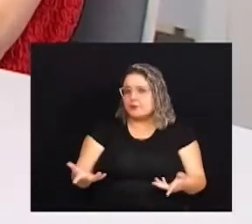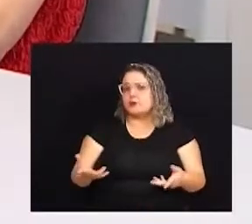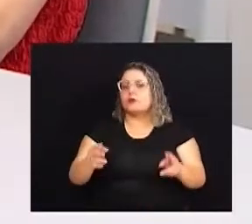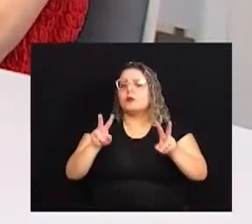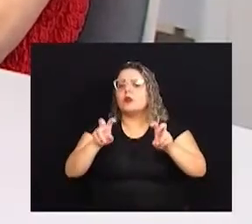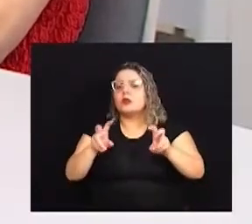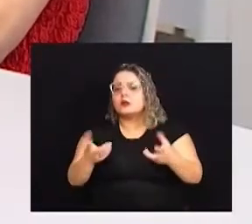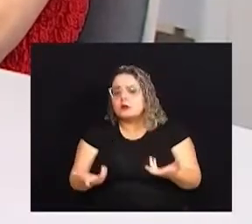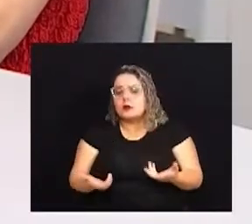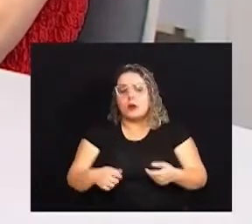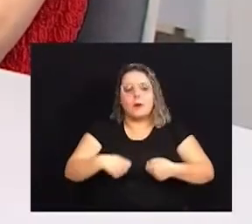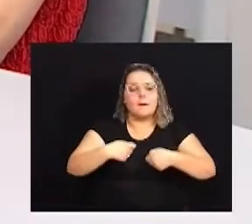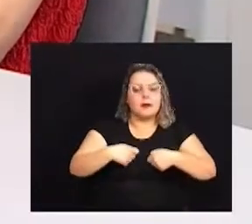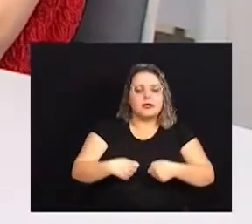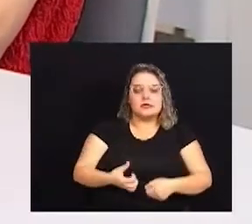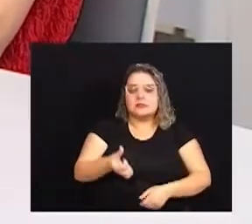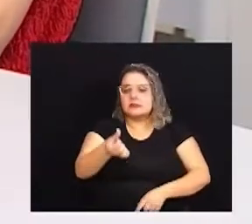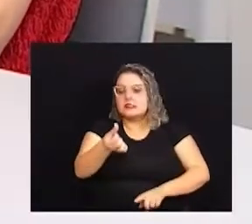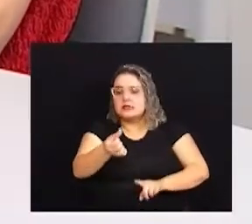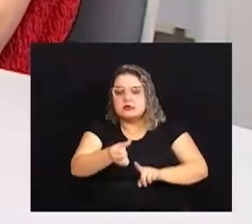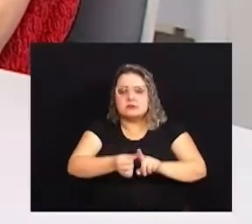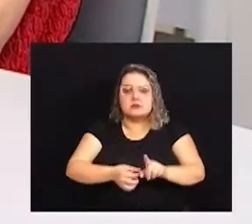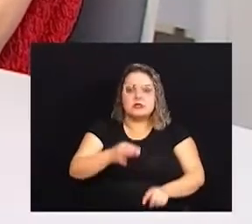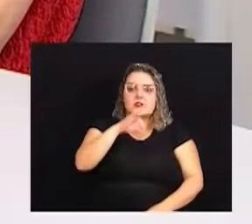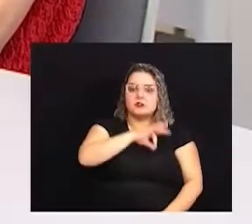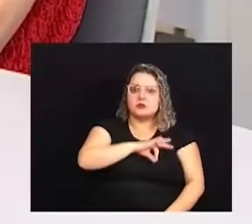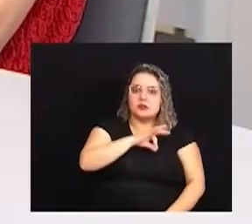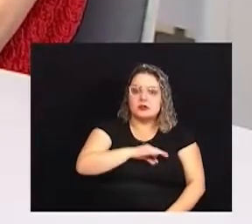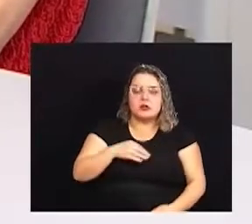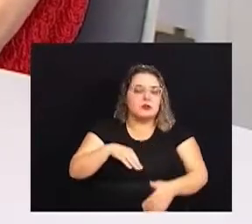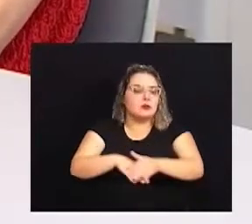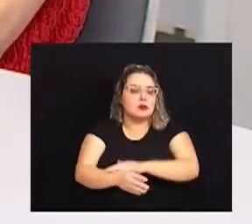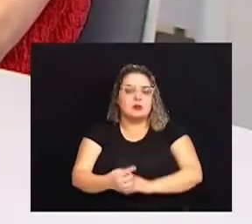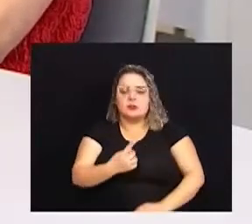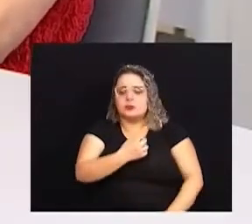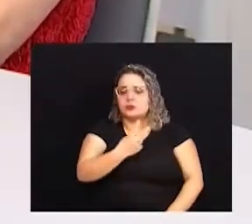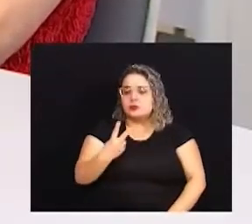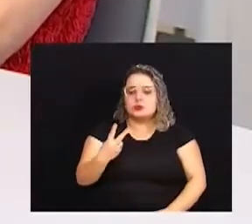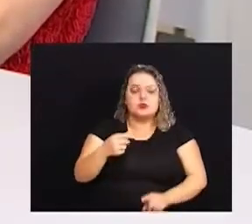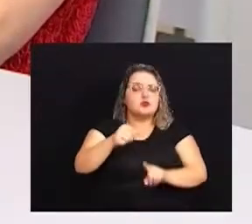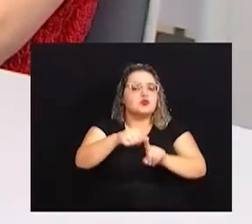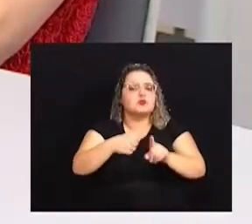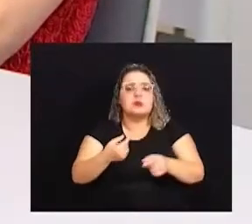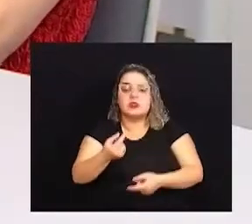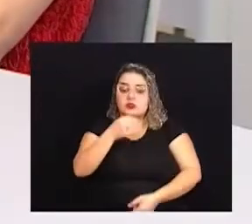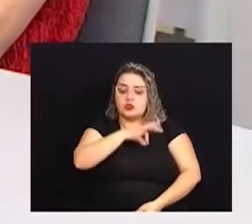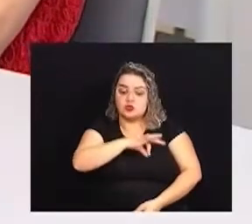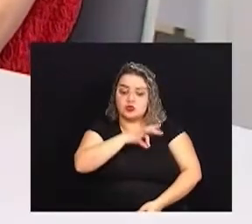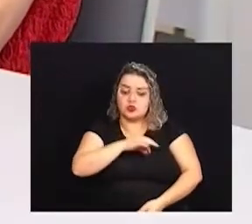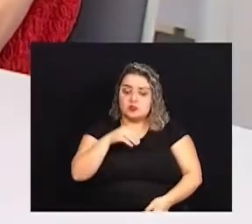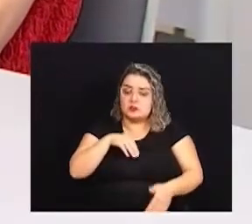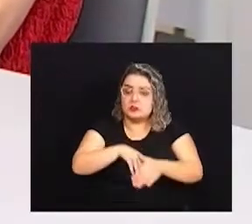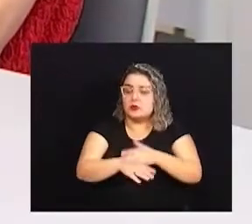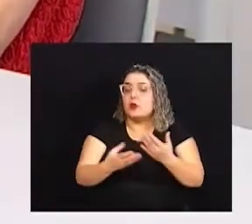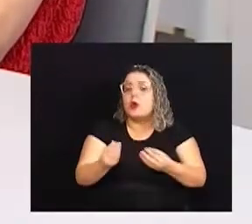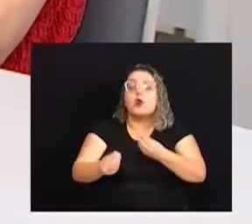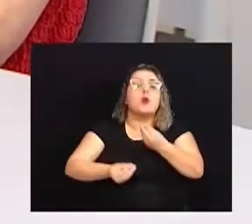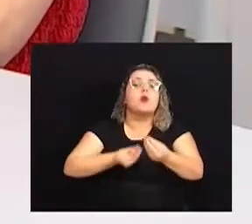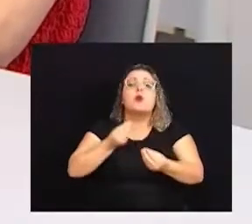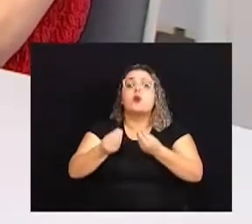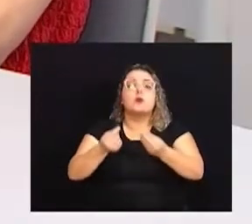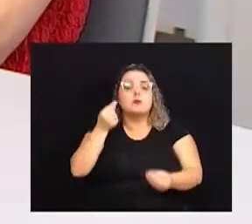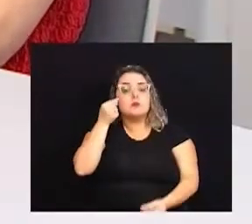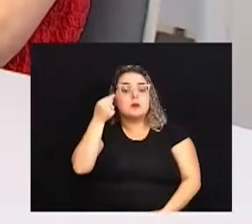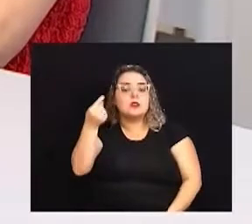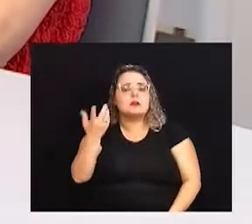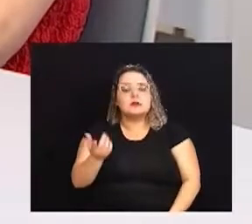ali, falado sobre a questão de, você tem que ter 6 meses do seu salário guardado, 12 meses.